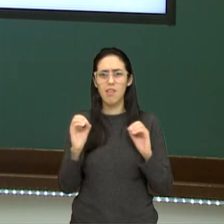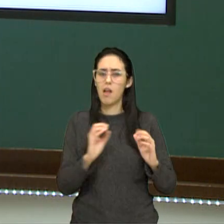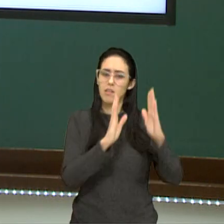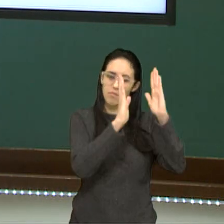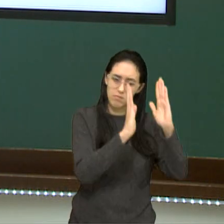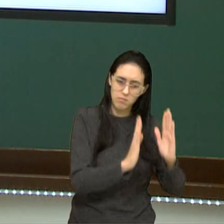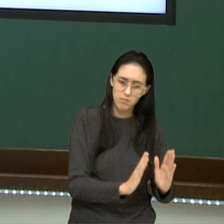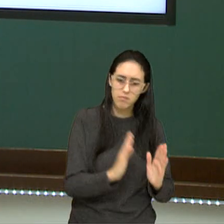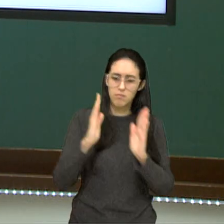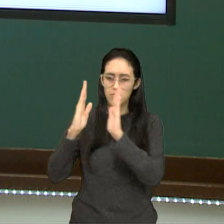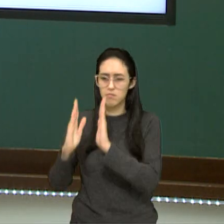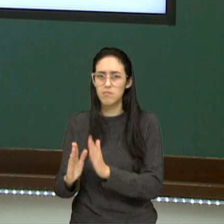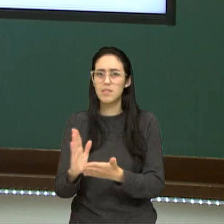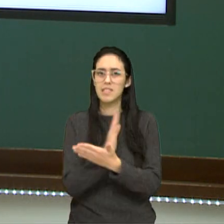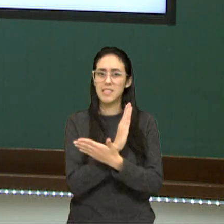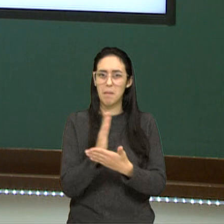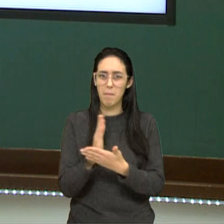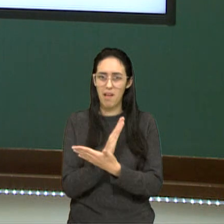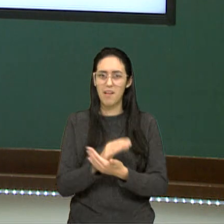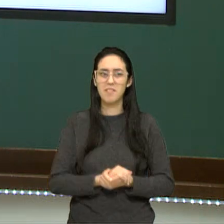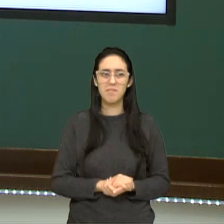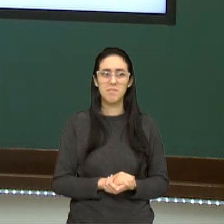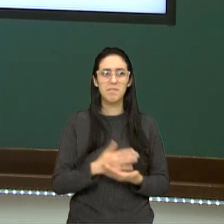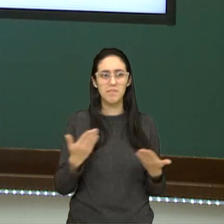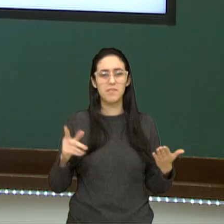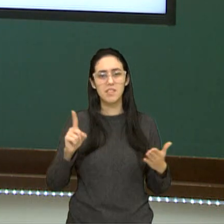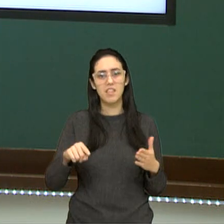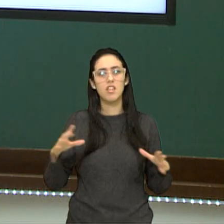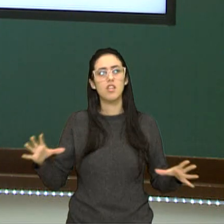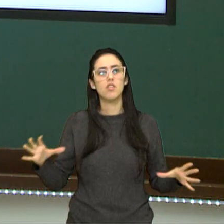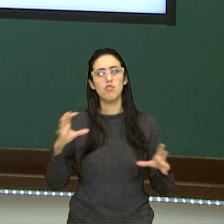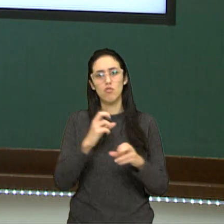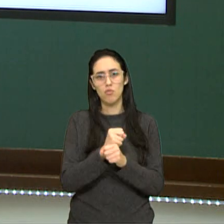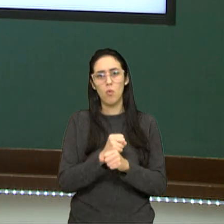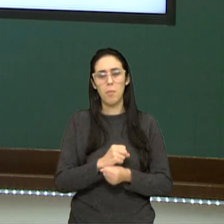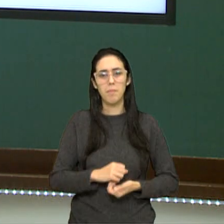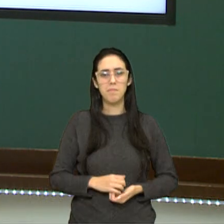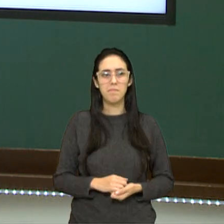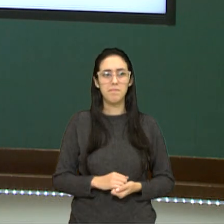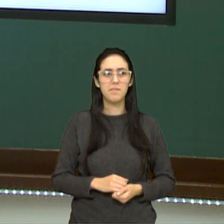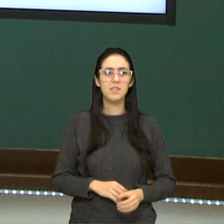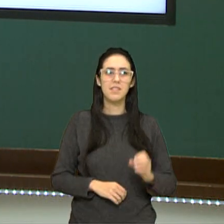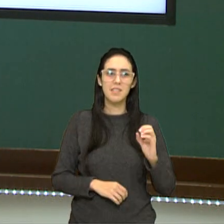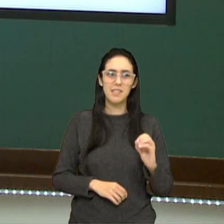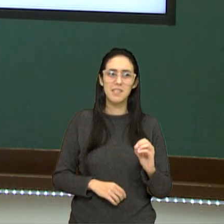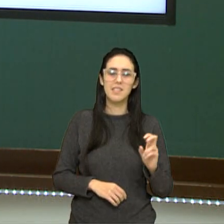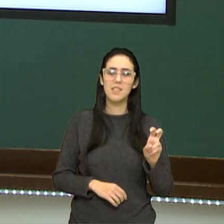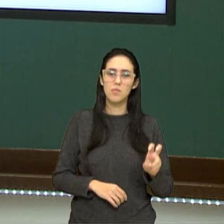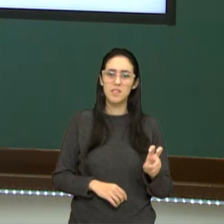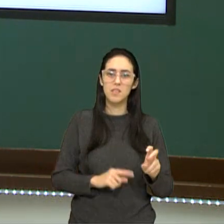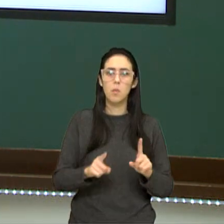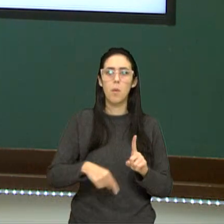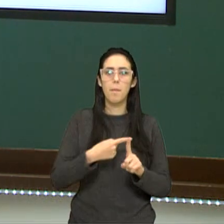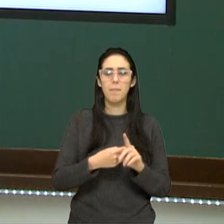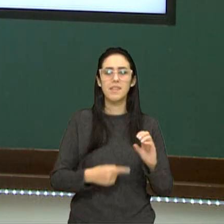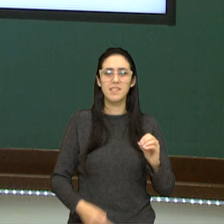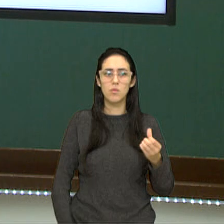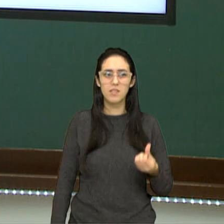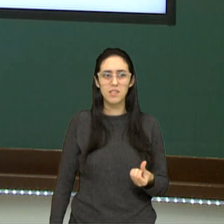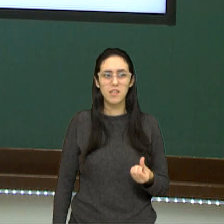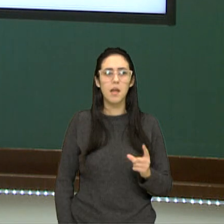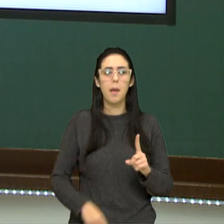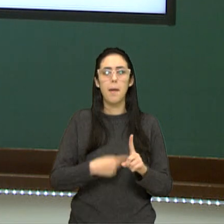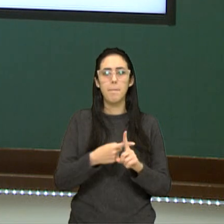vai 3 aqui. Ele continua aqui. Eu fiz a soma desse conjunto aqui. 0,5 mais 0,6 mais